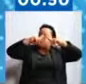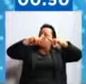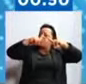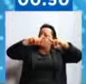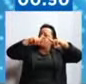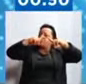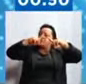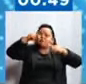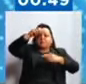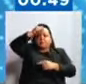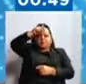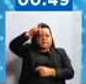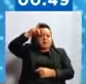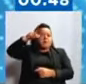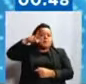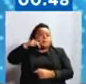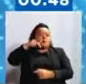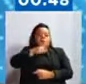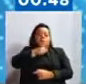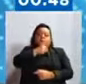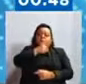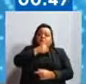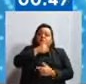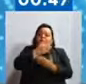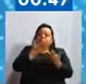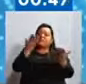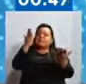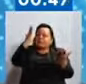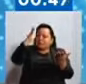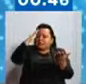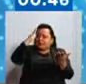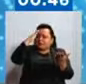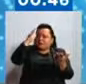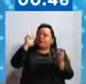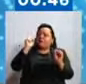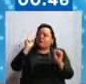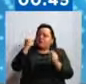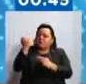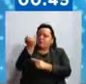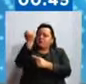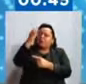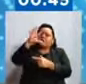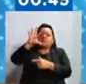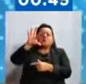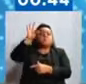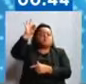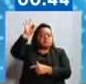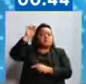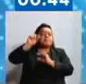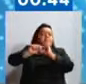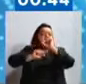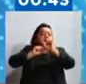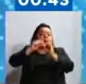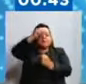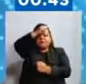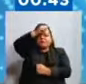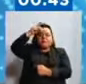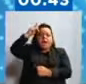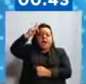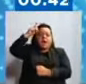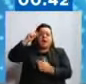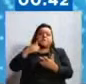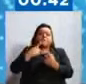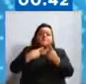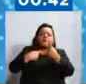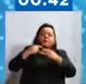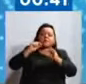Porto Velho. Sabemos da importância que é eleger um prefeito que tenha vontade própria de fazer